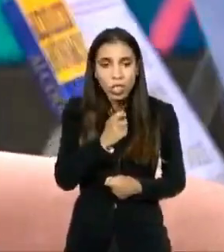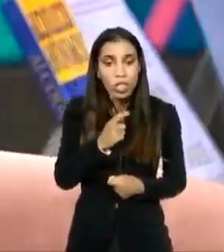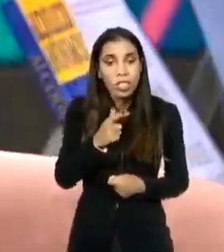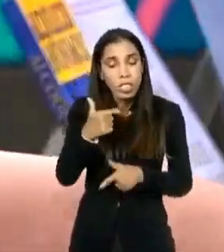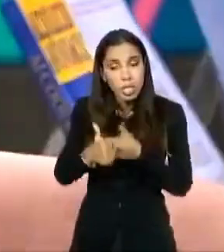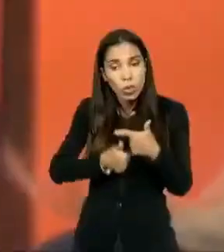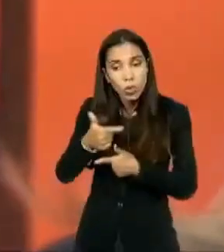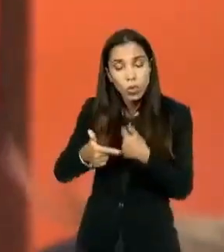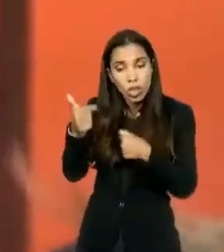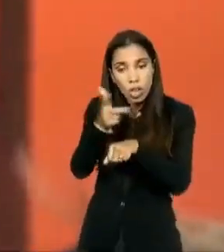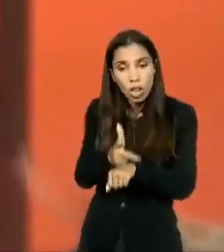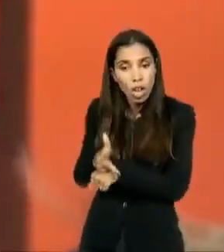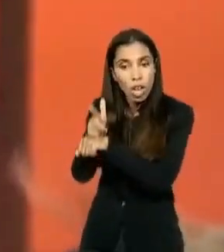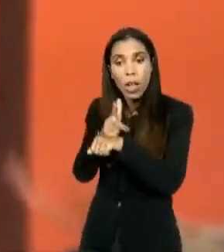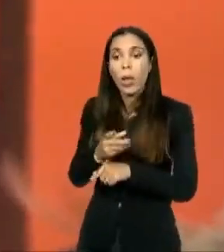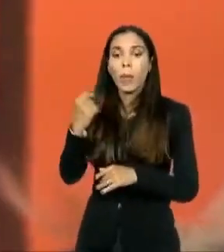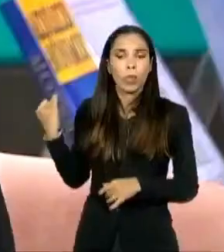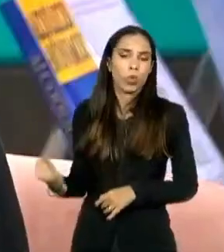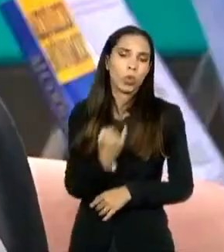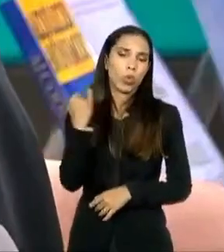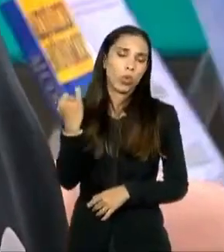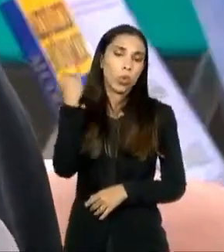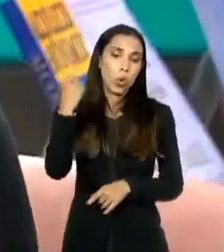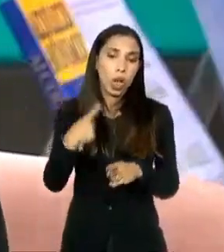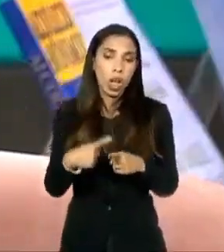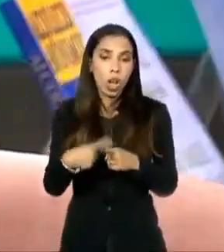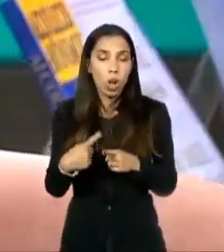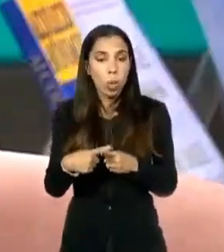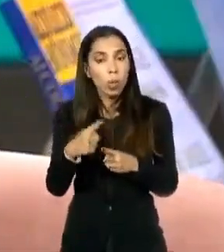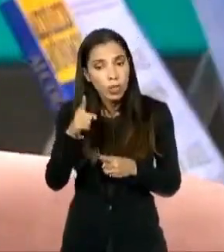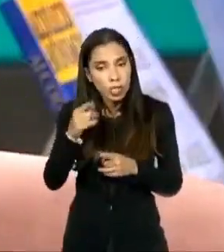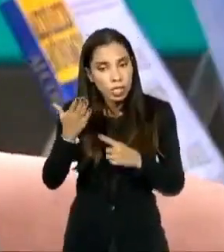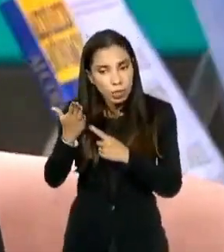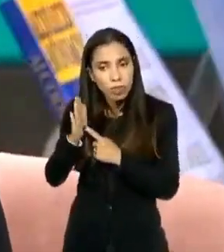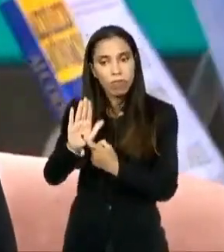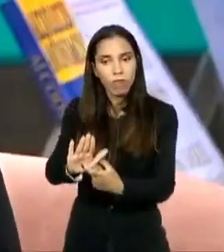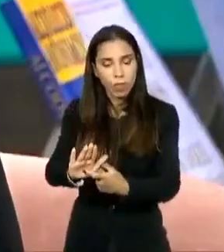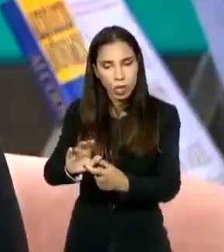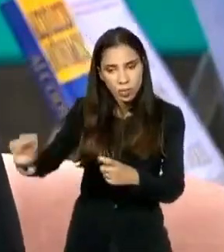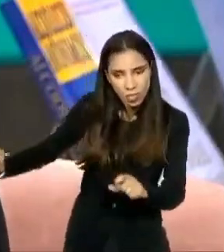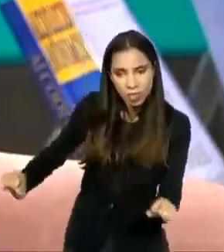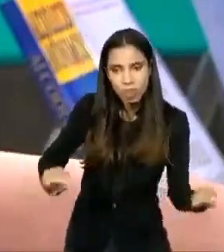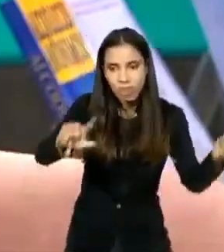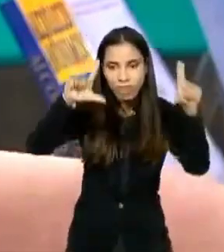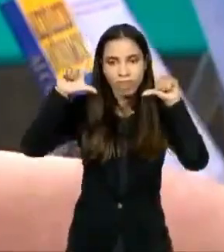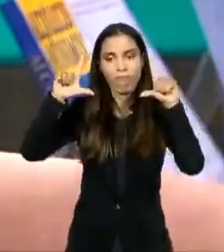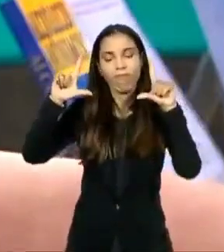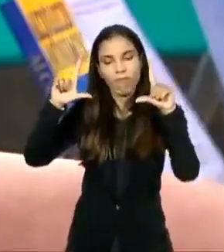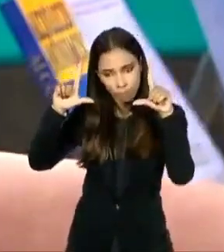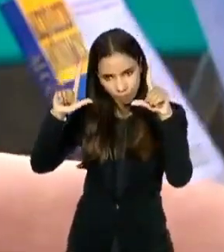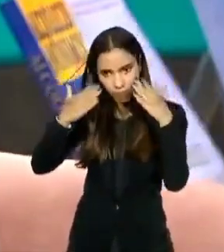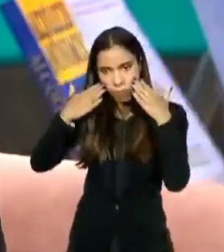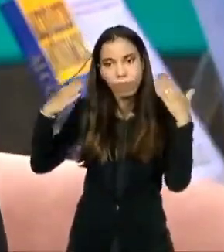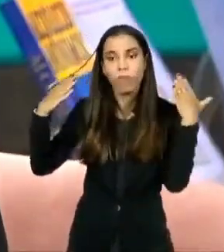tem razão, ele é muito importante, porque você traz a voz destas pessoas, mostra, não é,